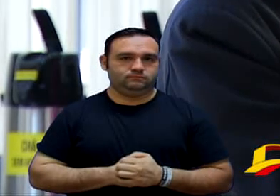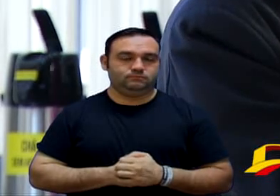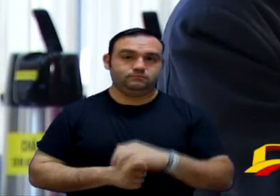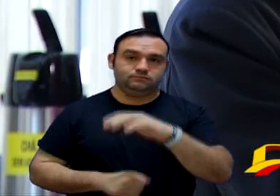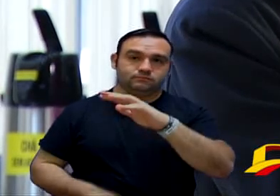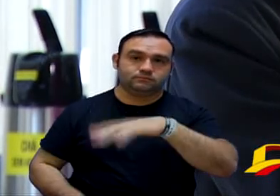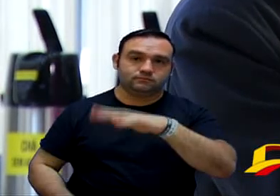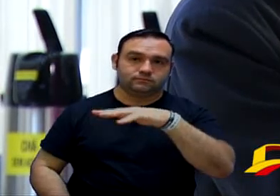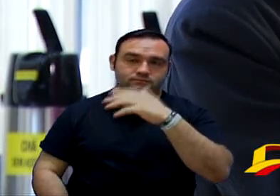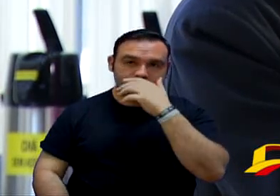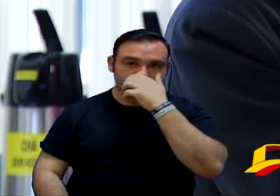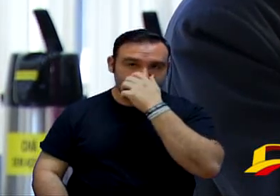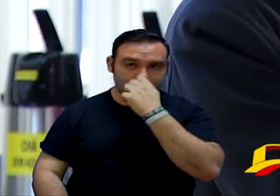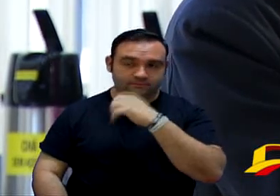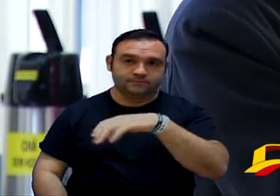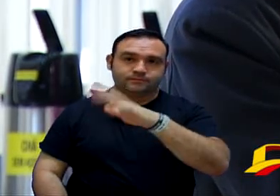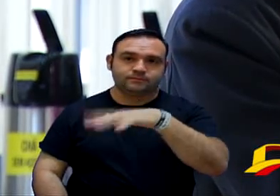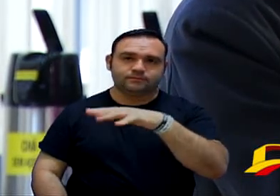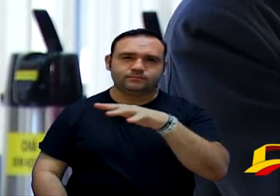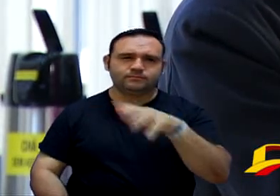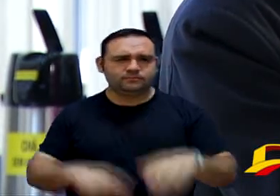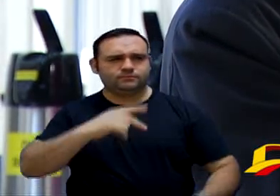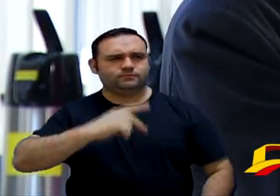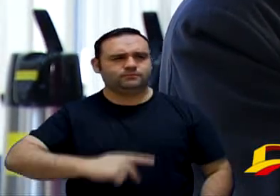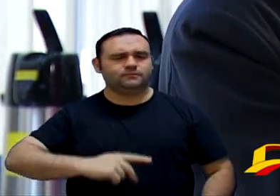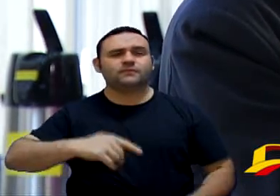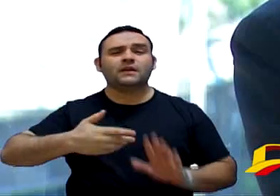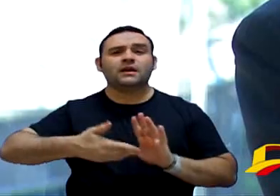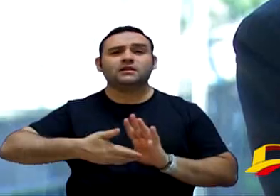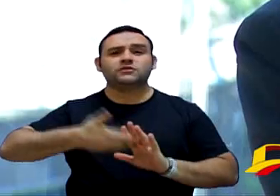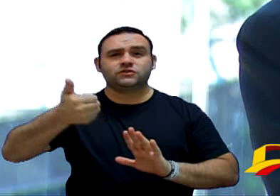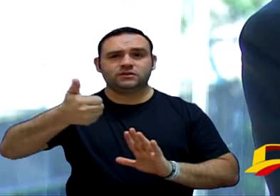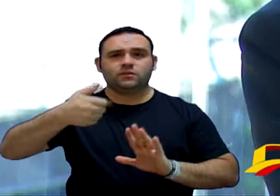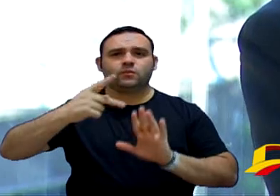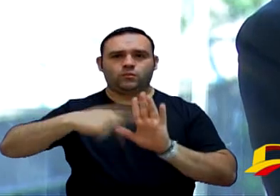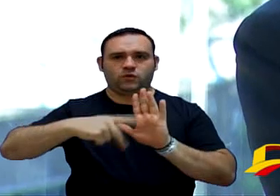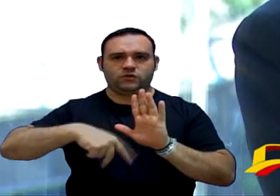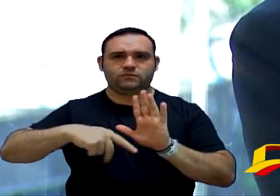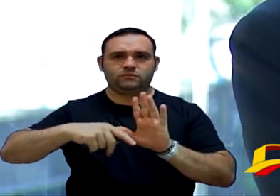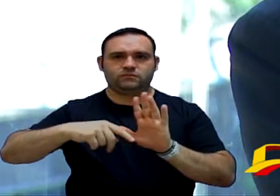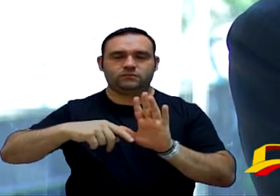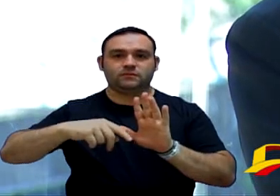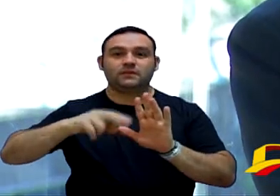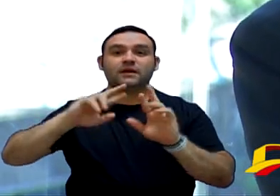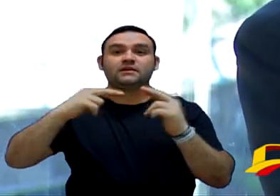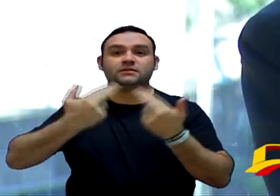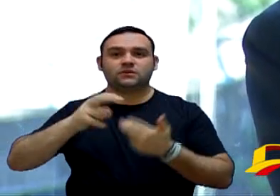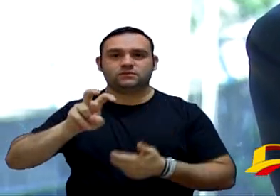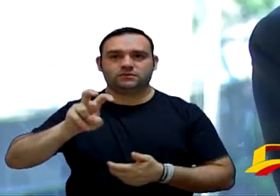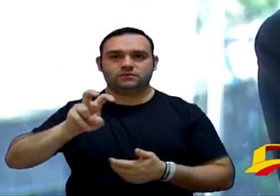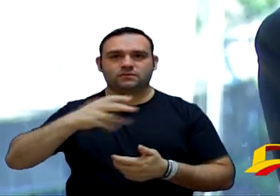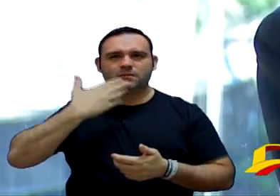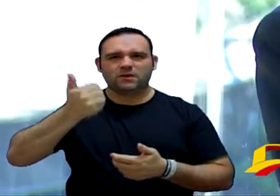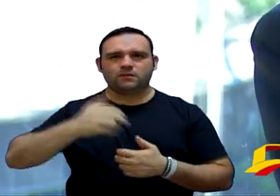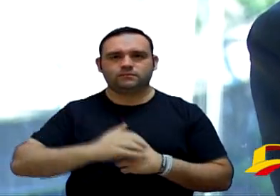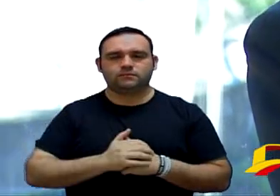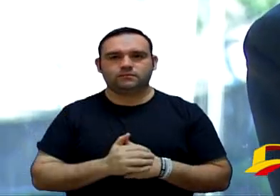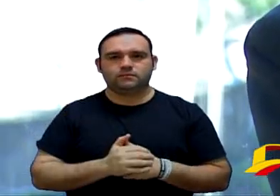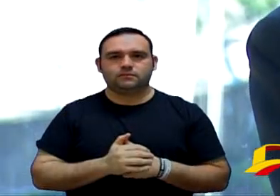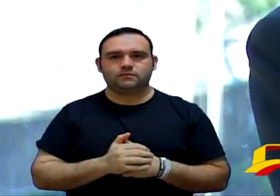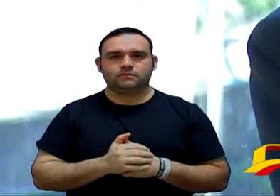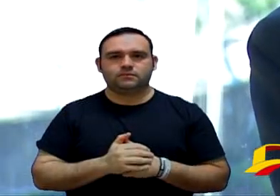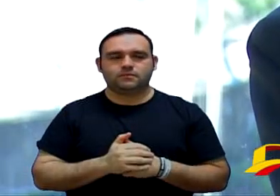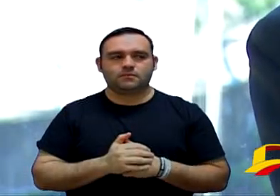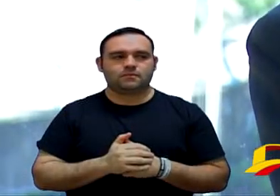Vereador por favor retira o projeto por cinco sessões por favor melhor